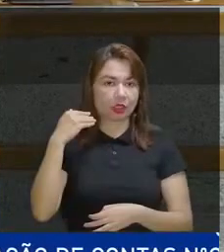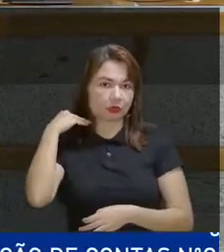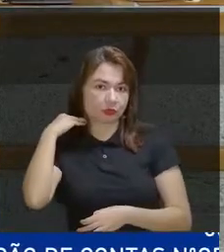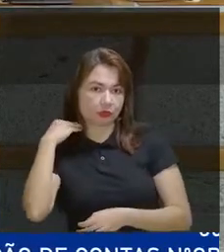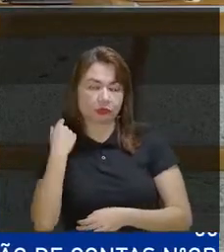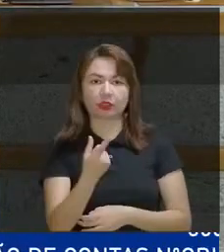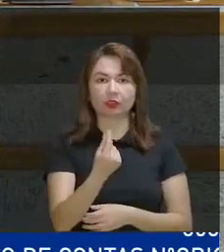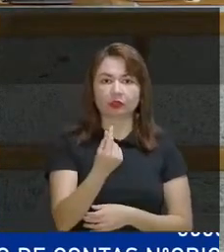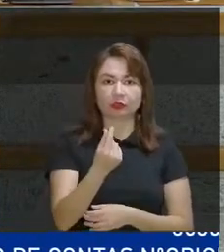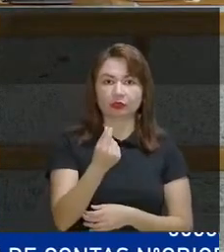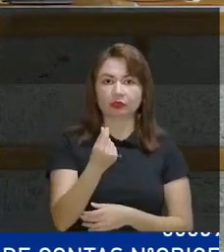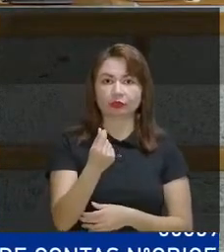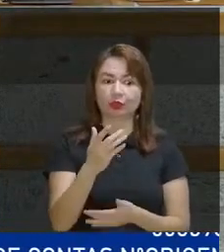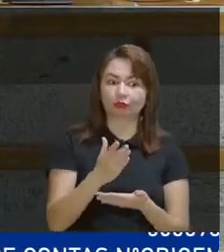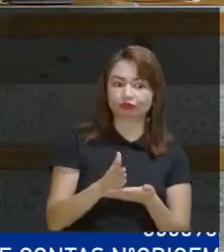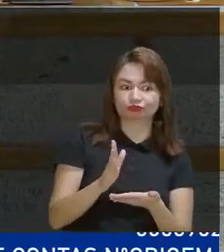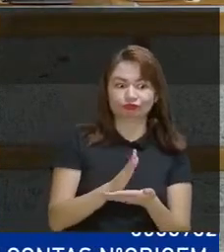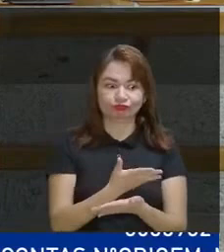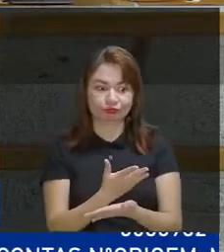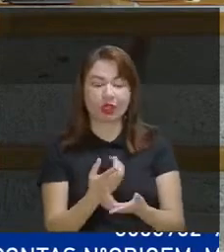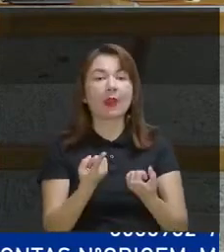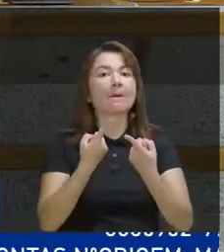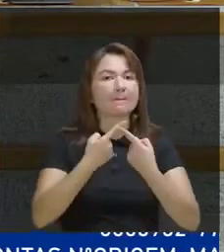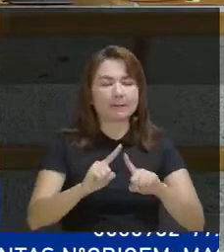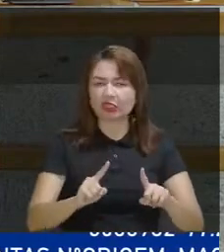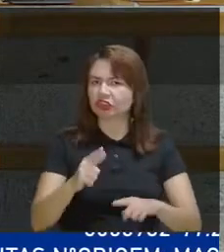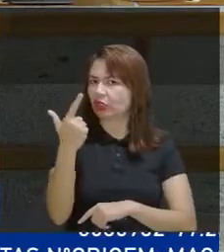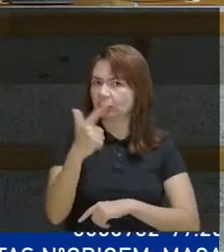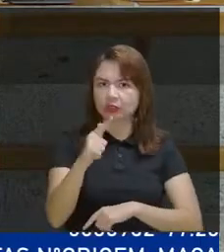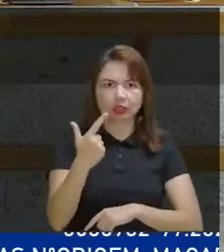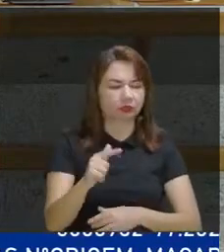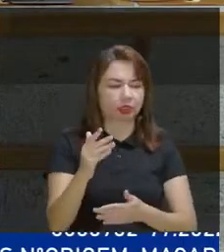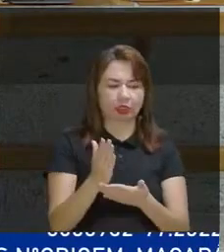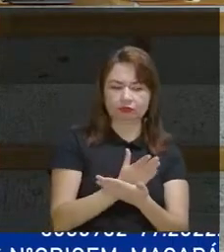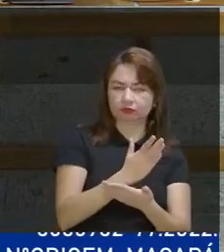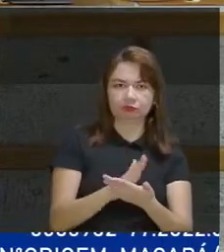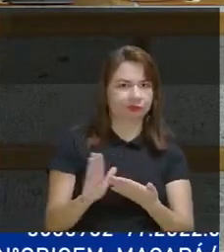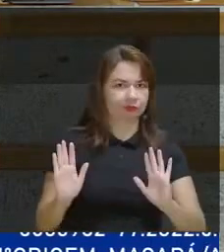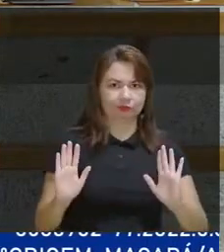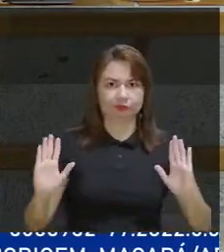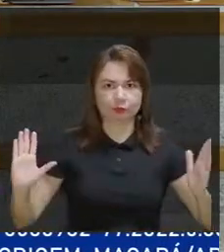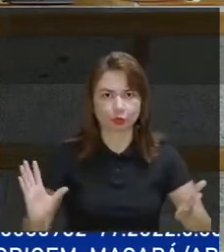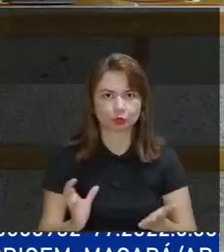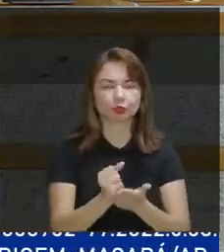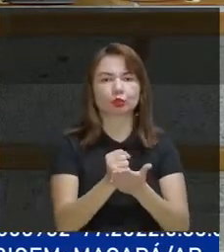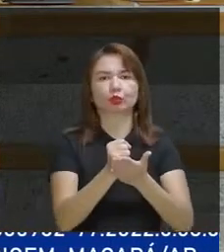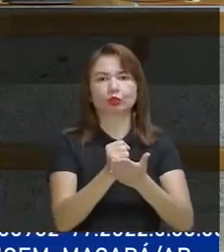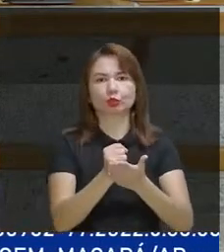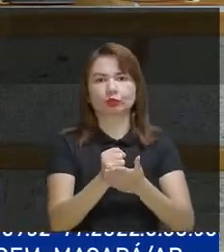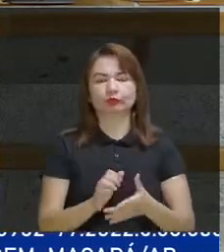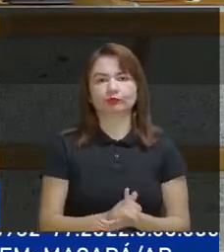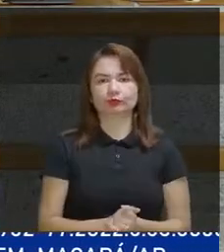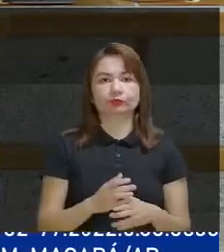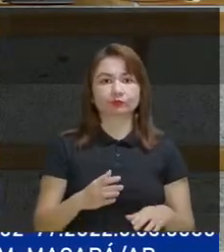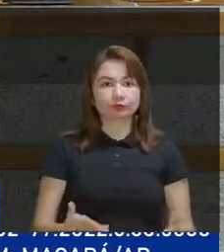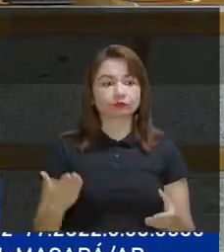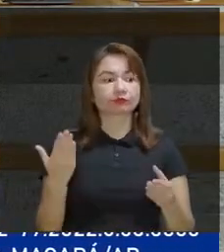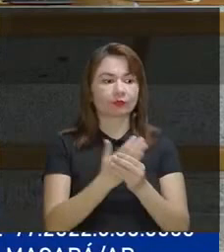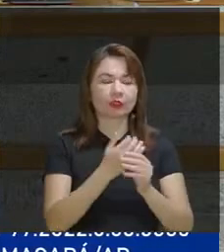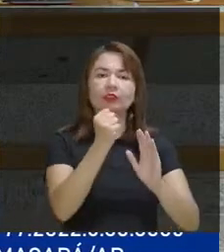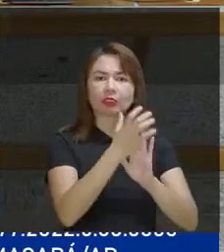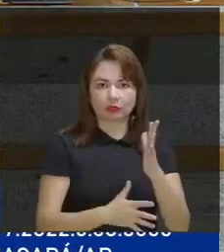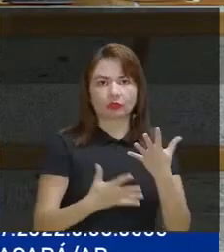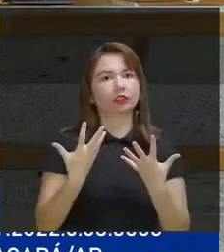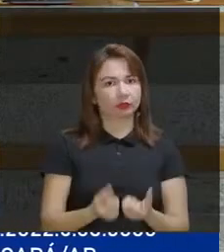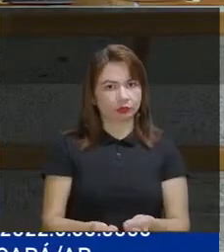na verdade, é sem ressalvas. Então, eu estou aqui acolhendo os embargos de declaração para que